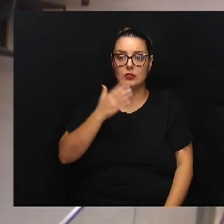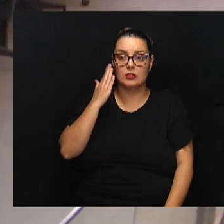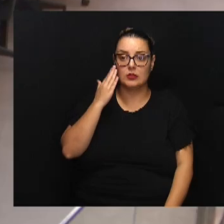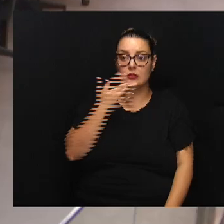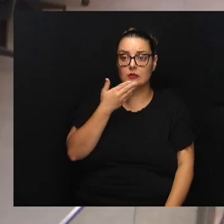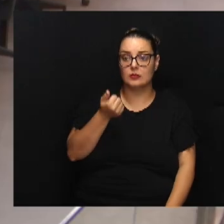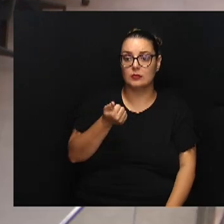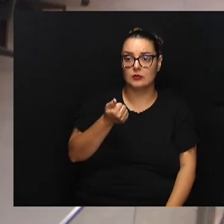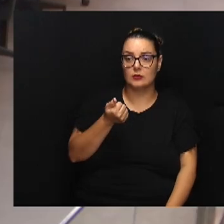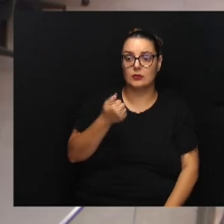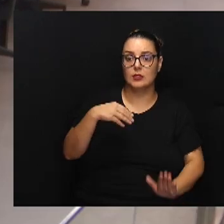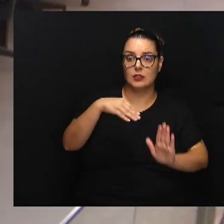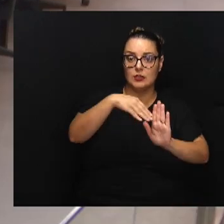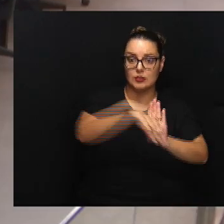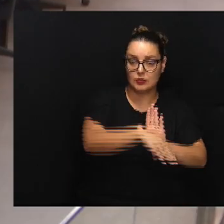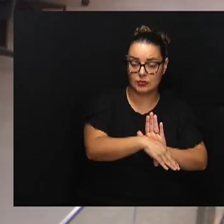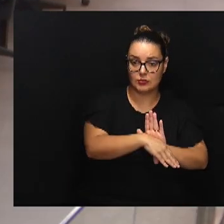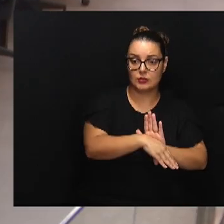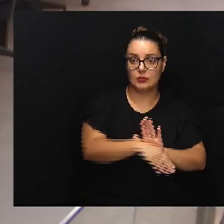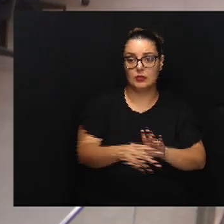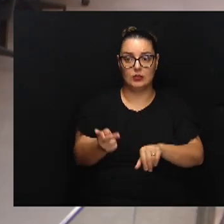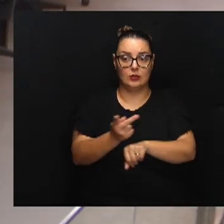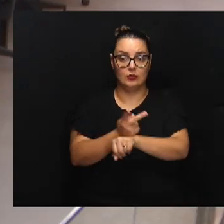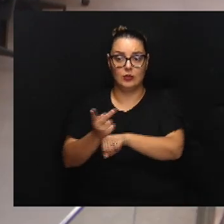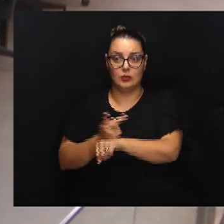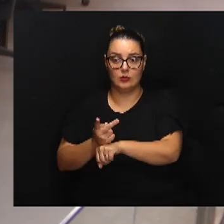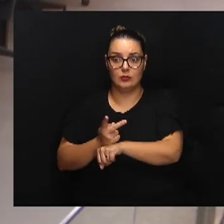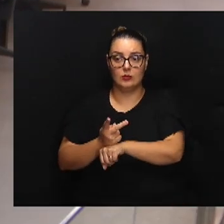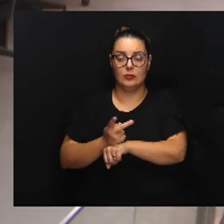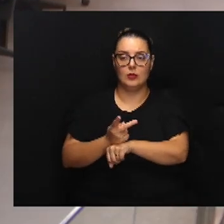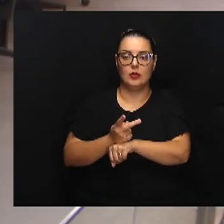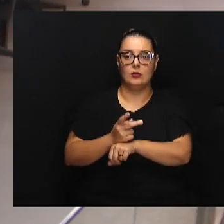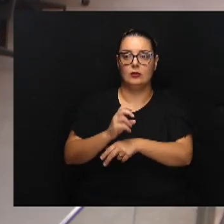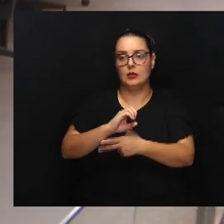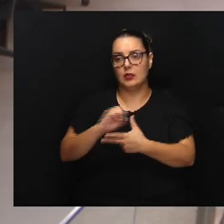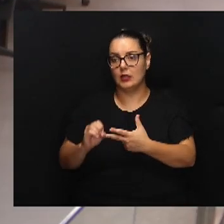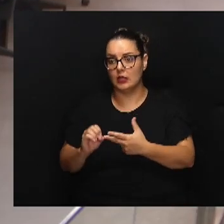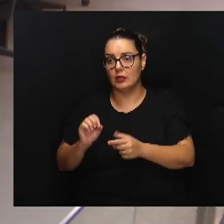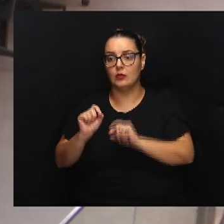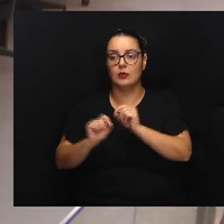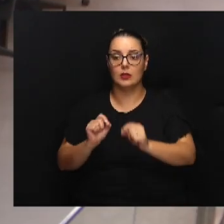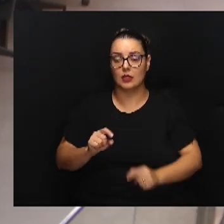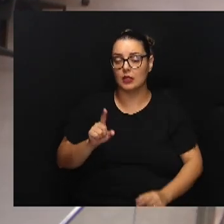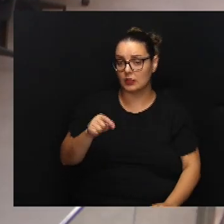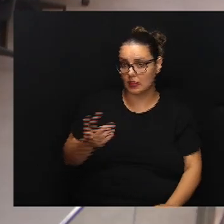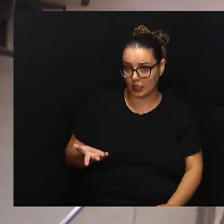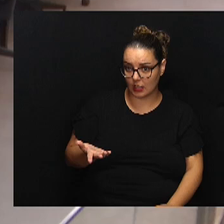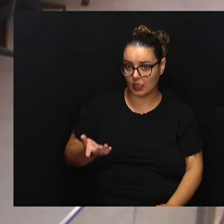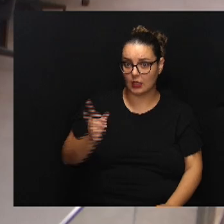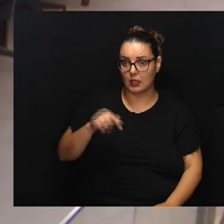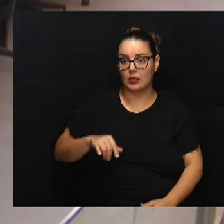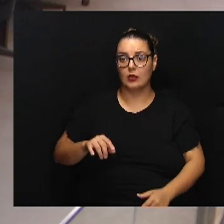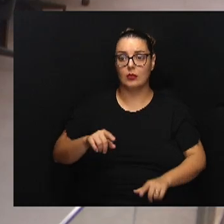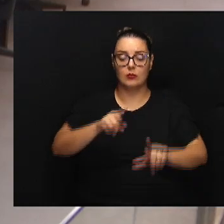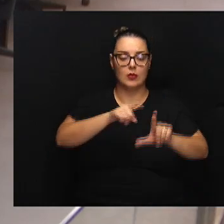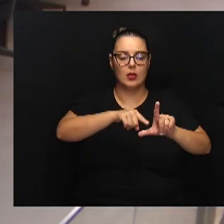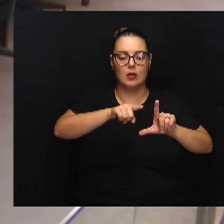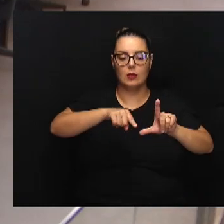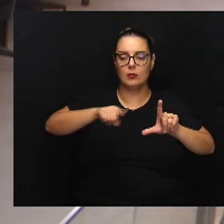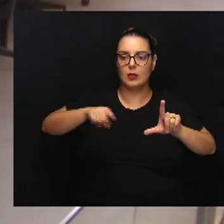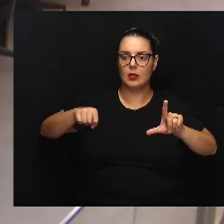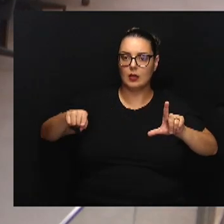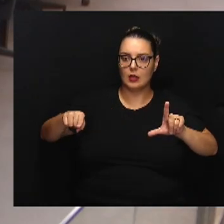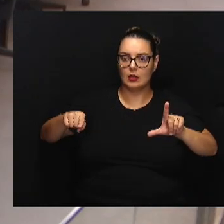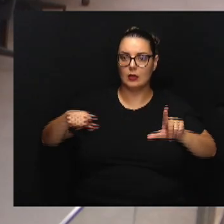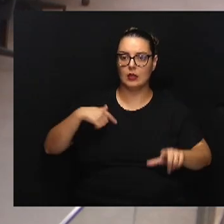nessa queda que teve de procura pelo Enem, se há uma estatística para que a